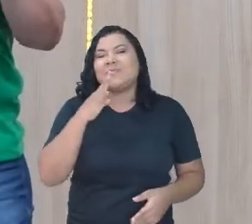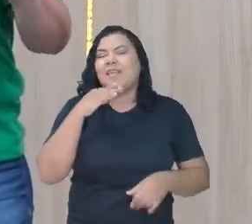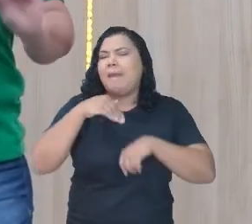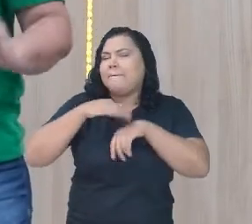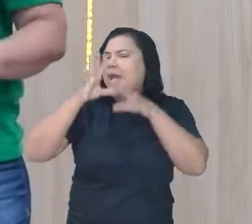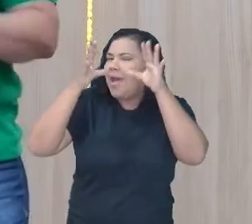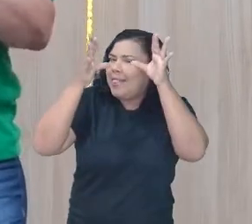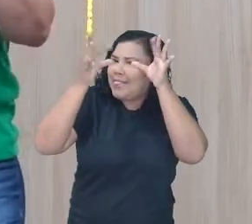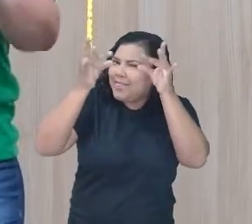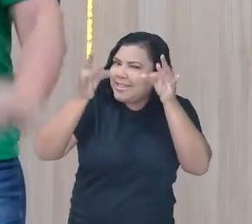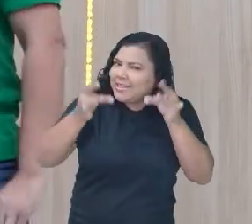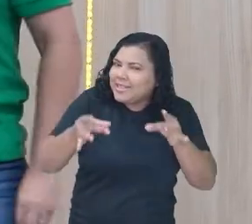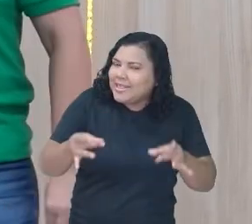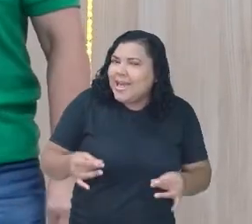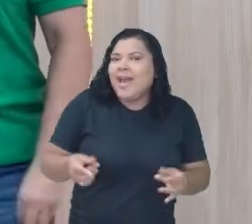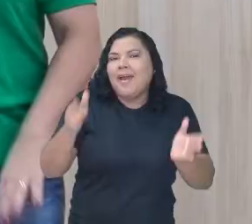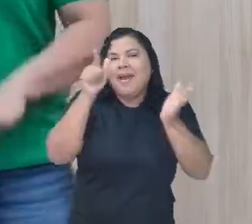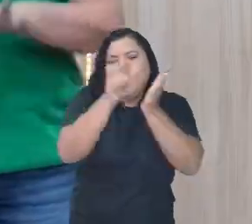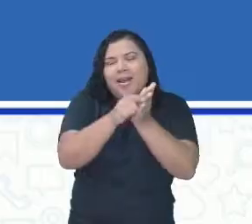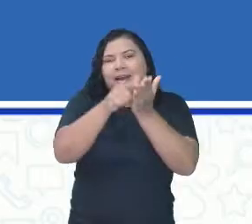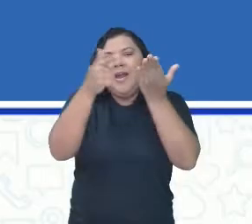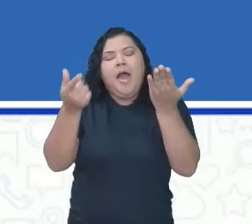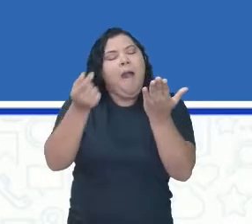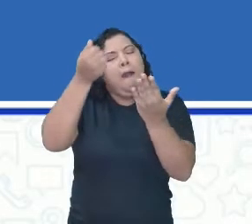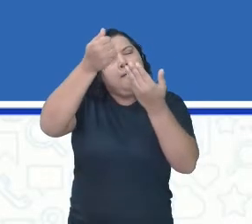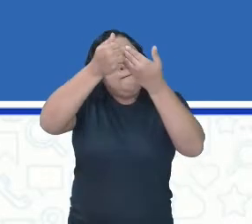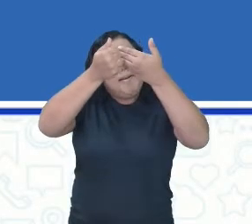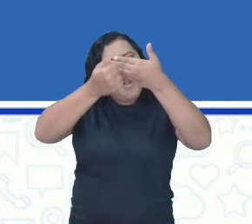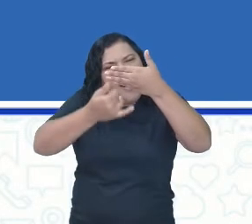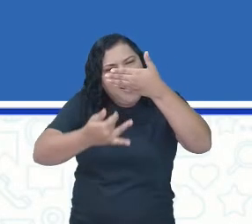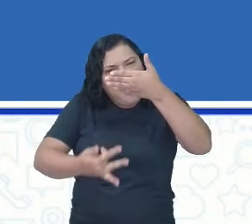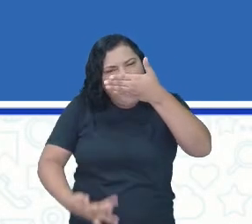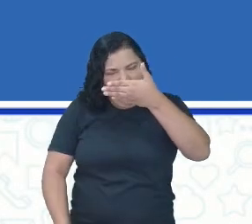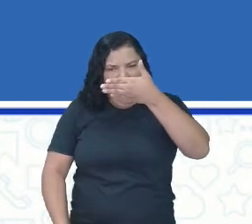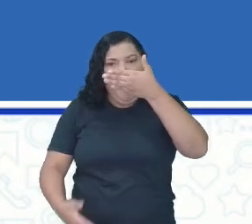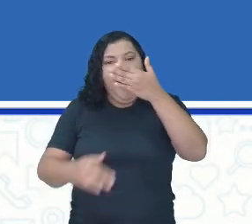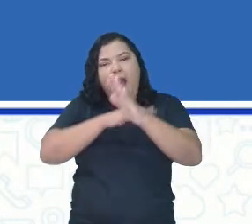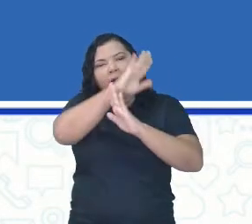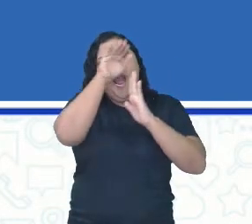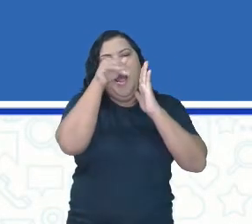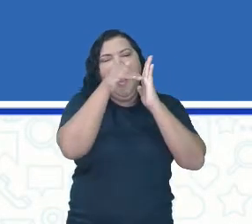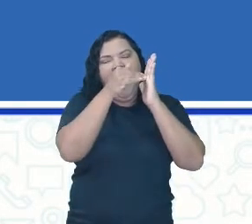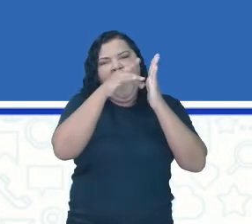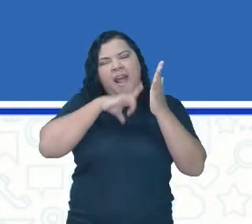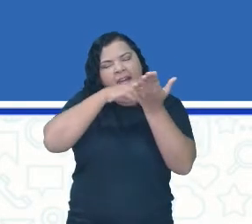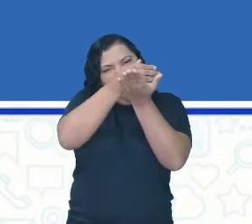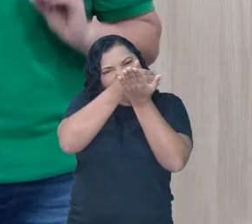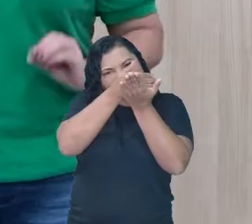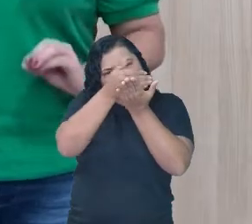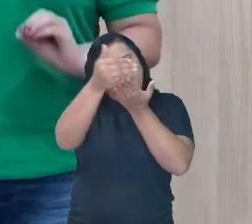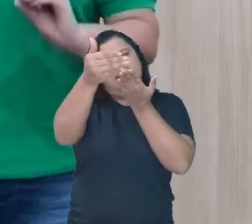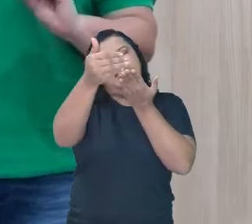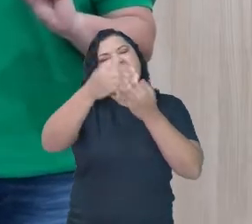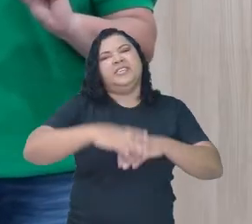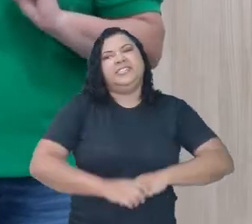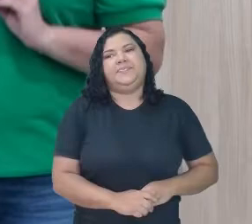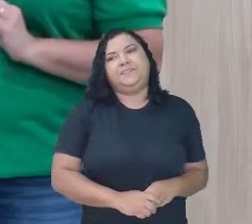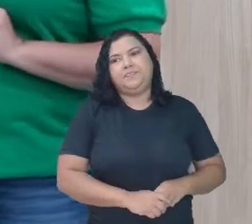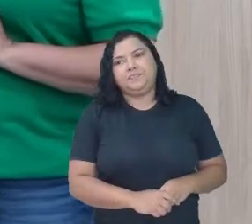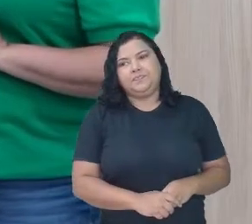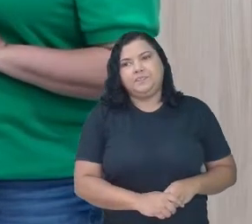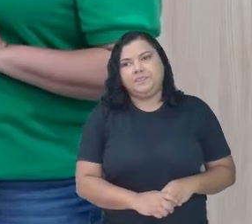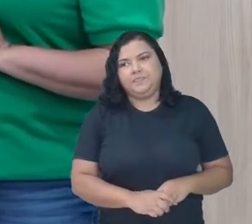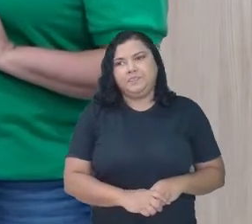assim detalhado a história do jornal. Tudo nesta vida teve o início, teve aquele comecinho, não é?